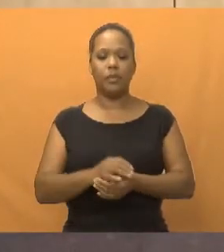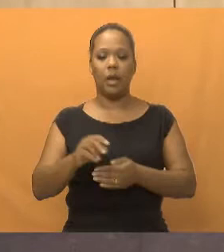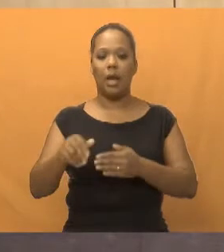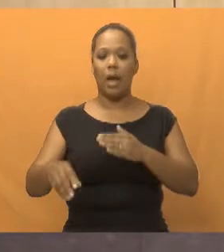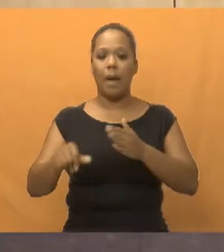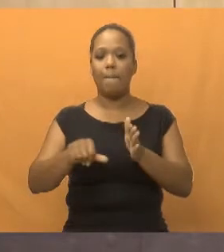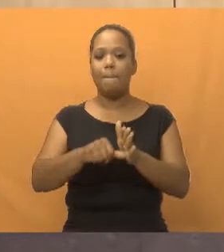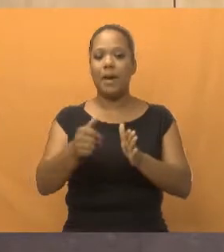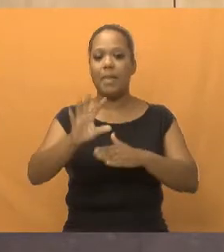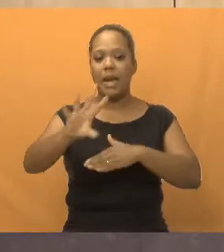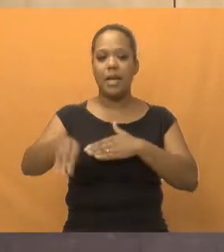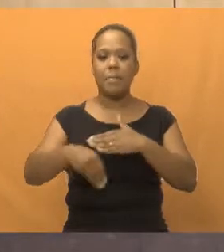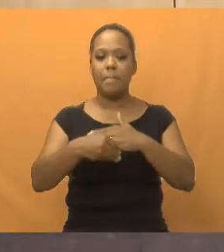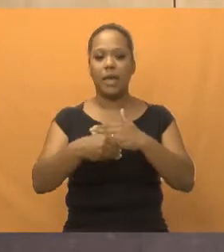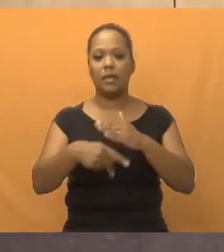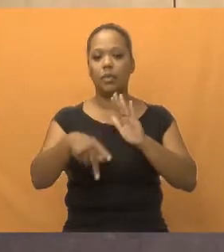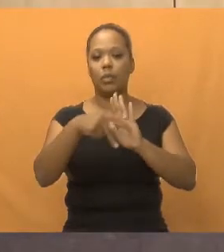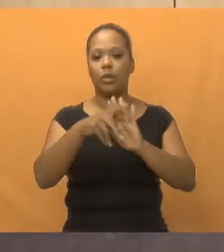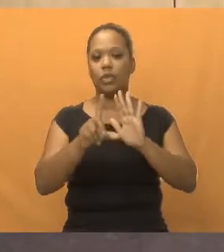projeto.